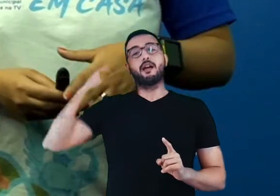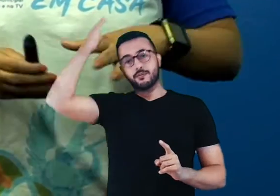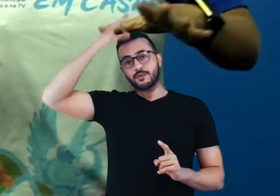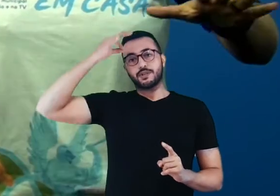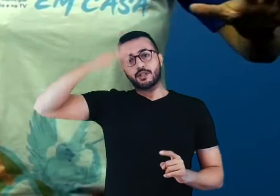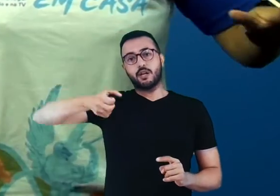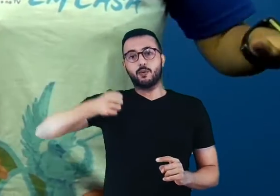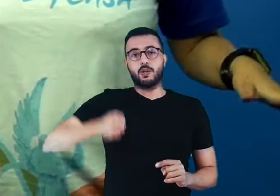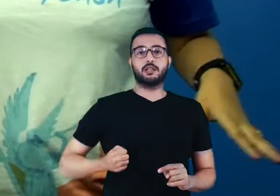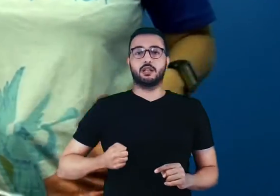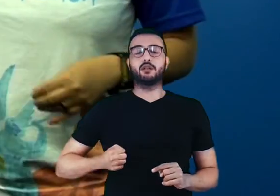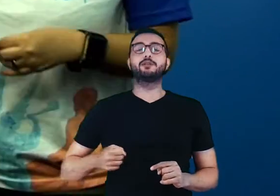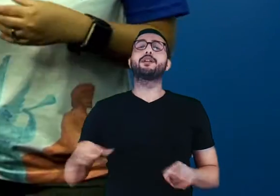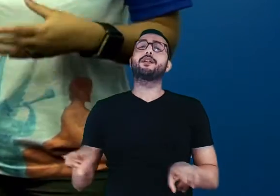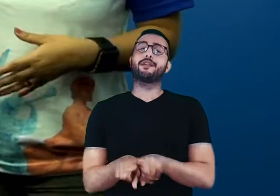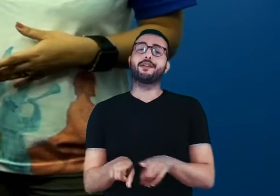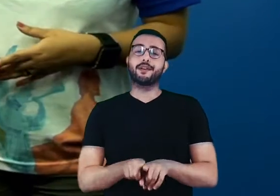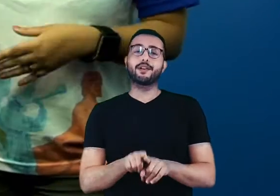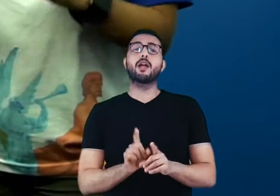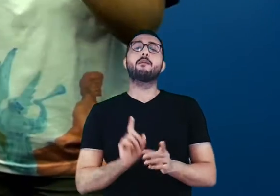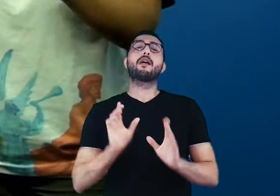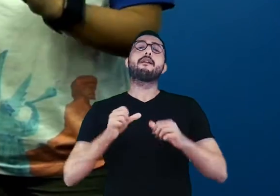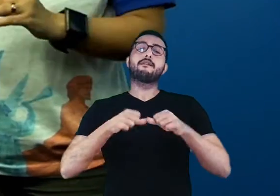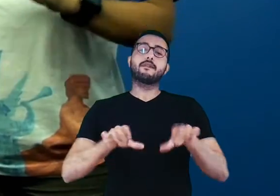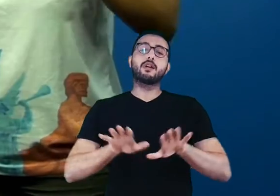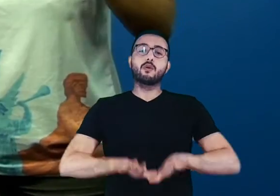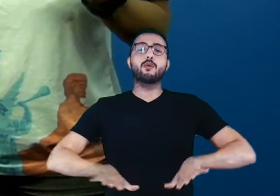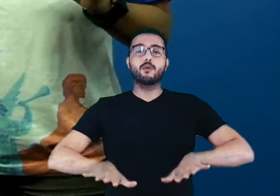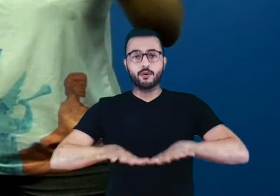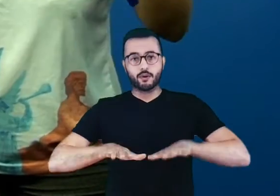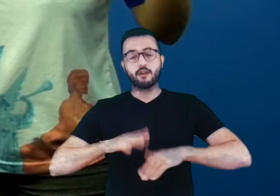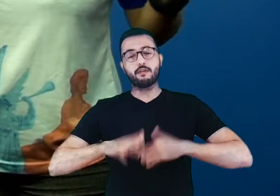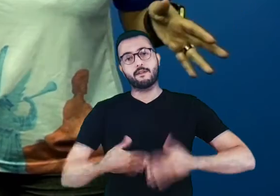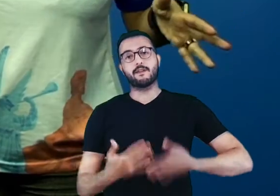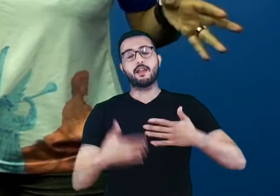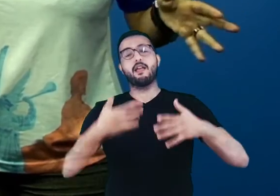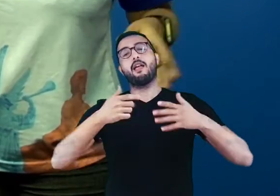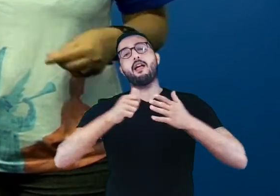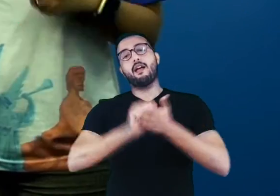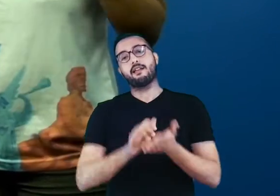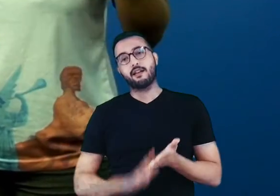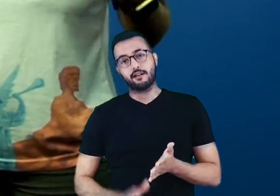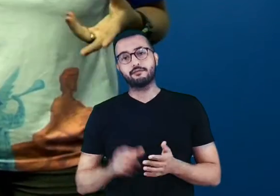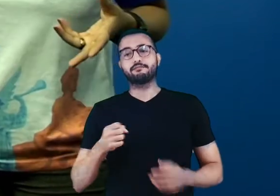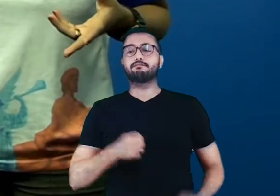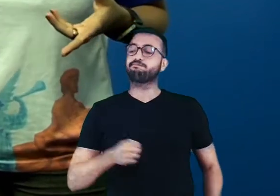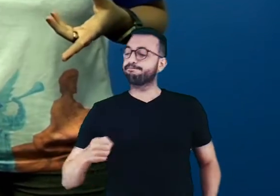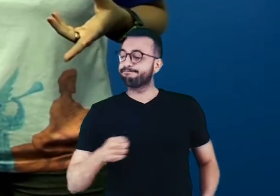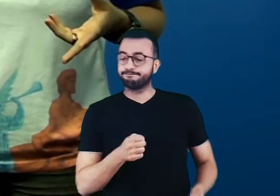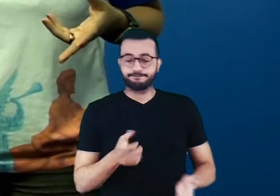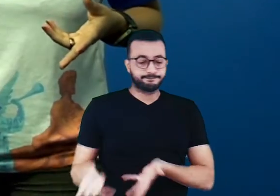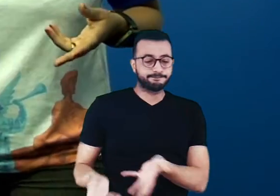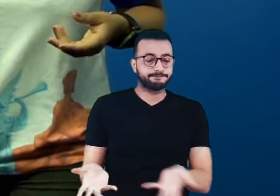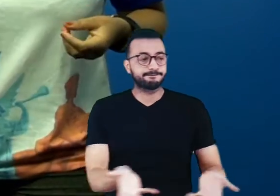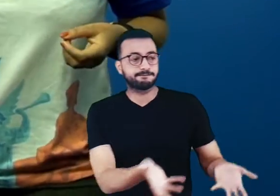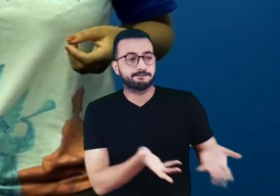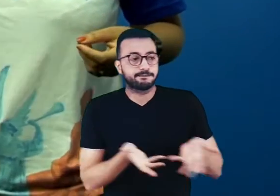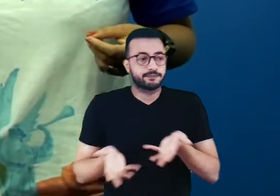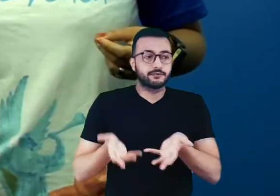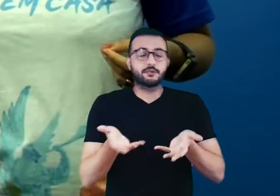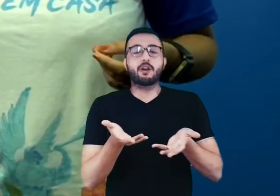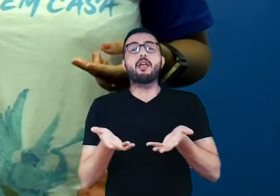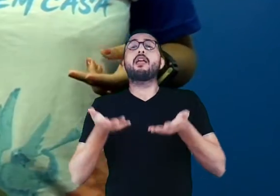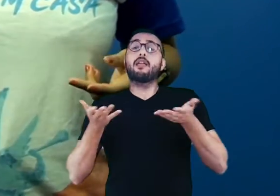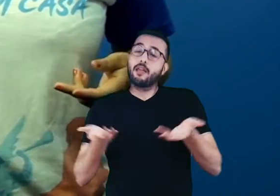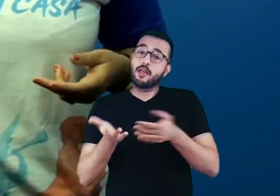Mata. E se estabeleceu nas terras com o intuito de desenvolver atividades agropastoris. Eu comentei com vocês também, né, que